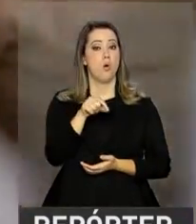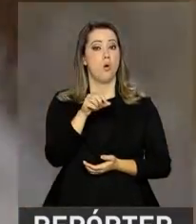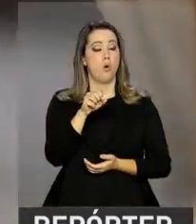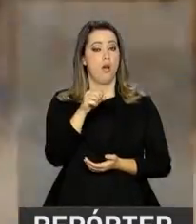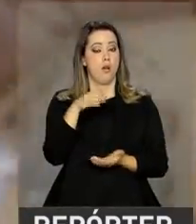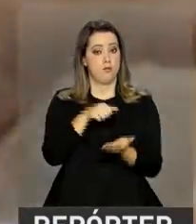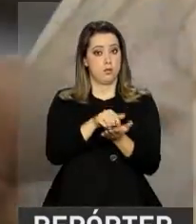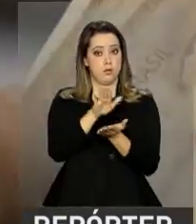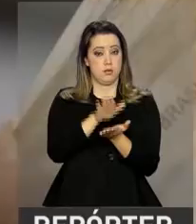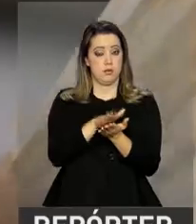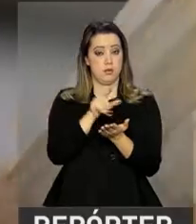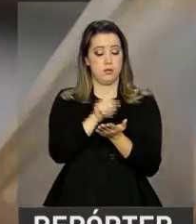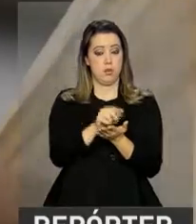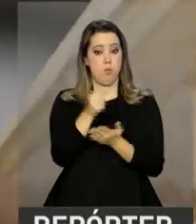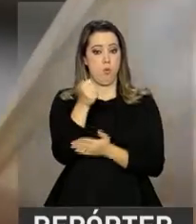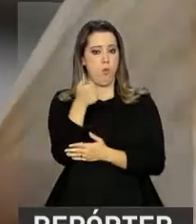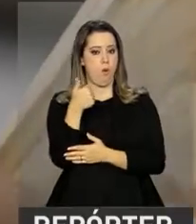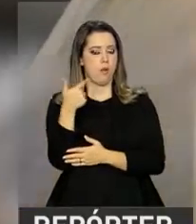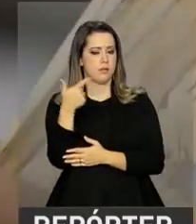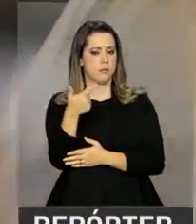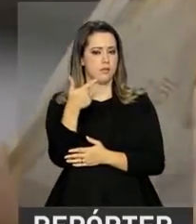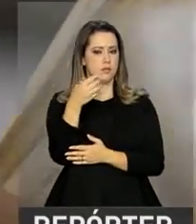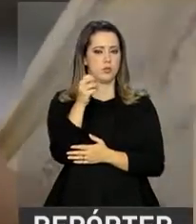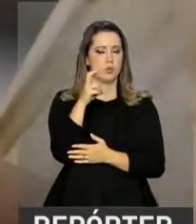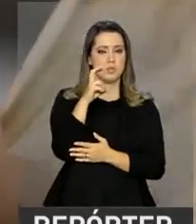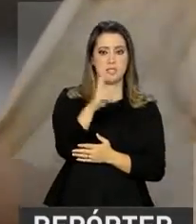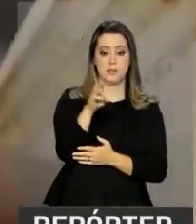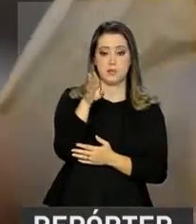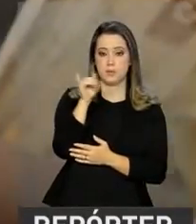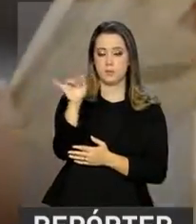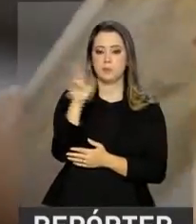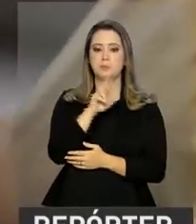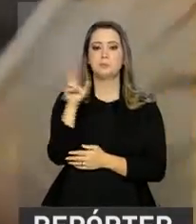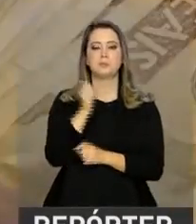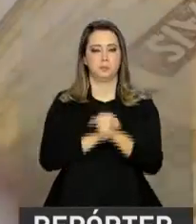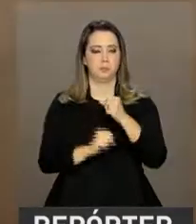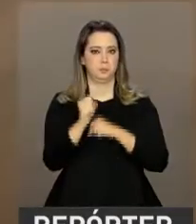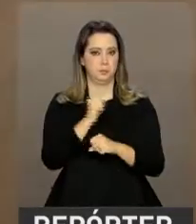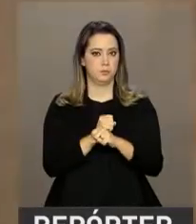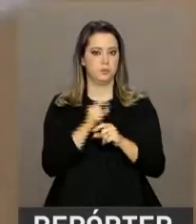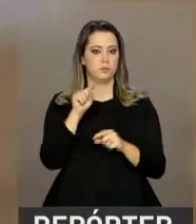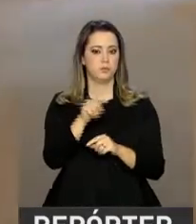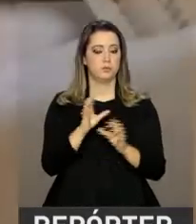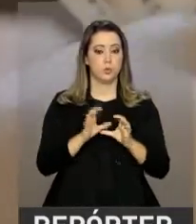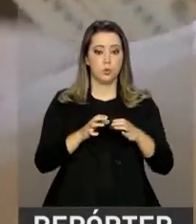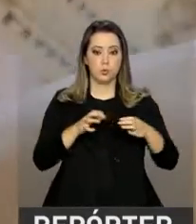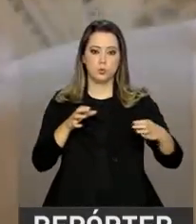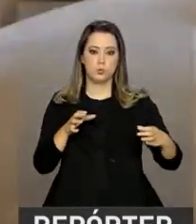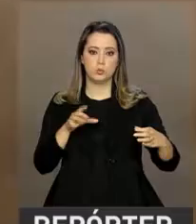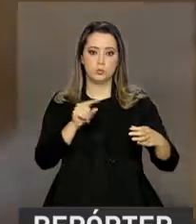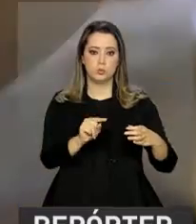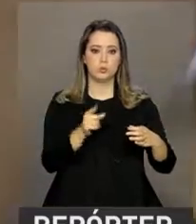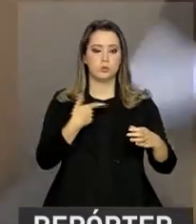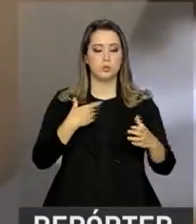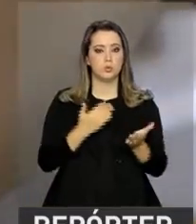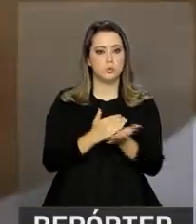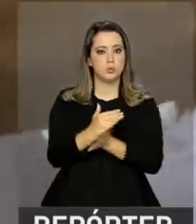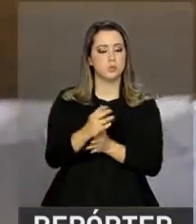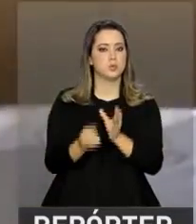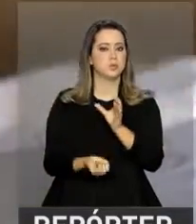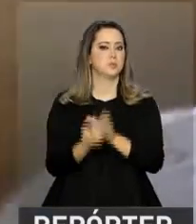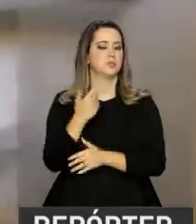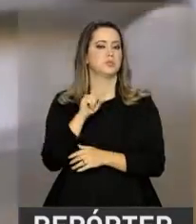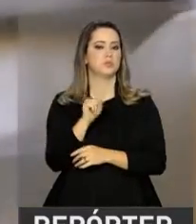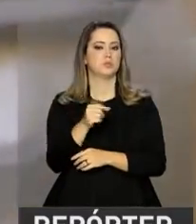federal chegaram a quase 205 bilhões de reais no ano passado o maior volume desde que a instituição foi criada